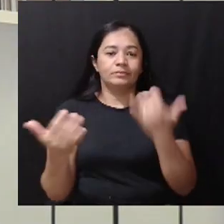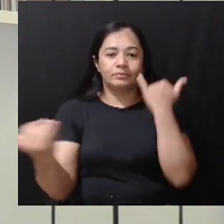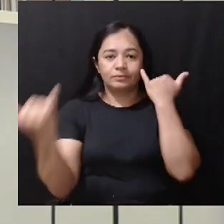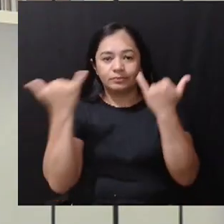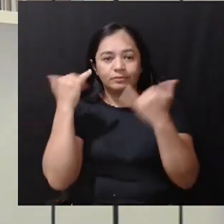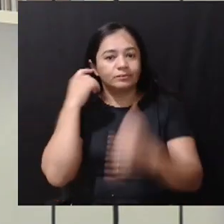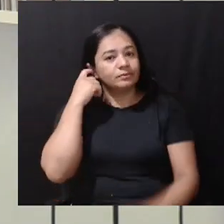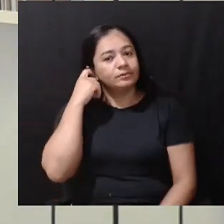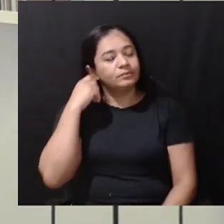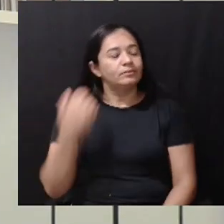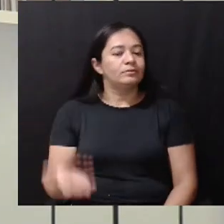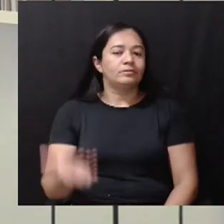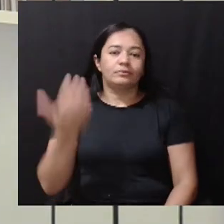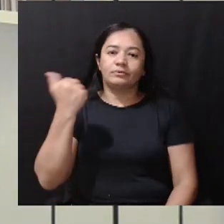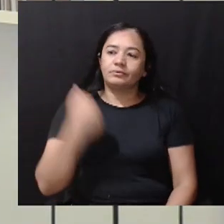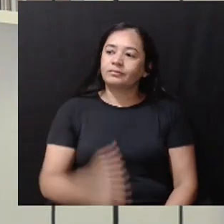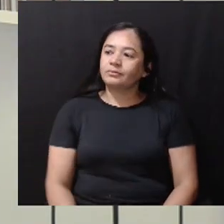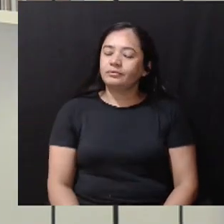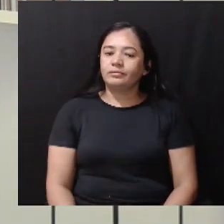boa tarde, Mirna.